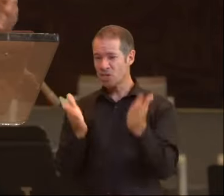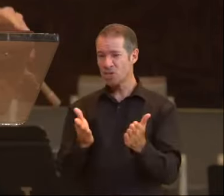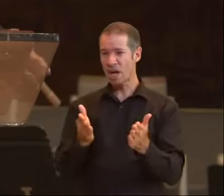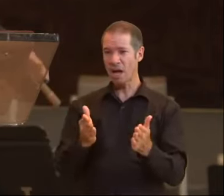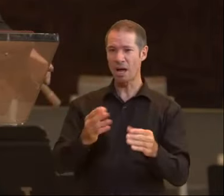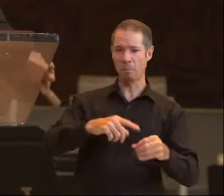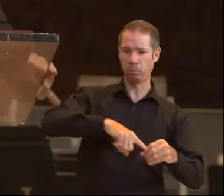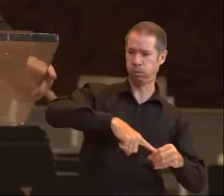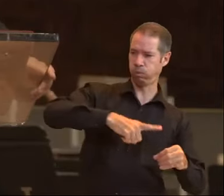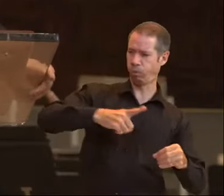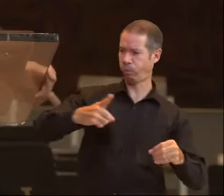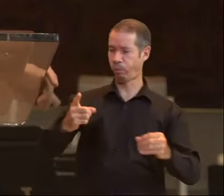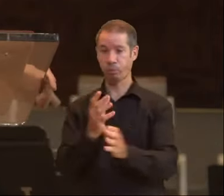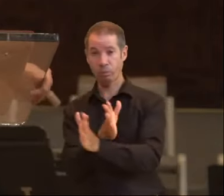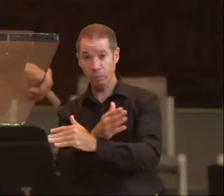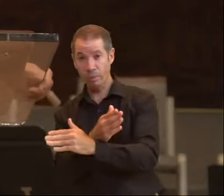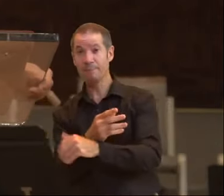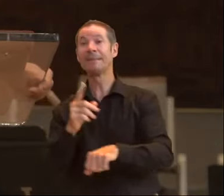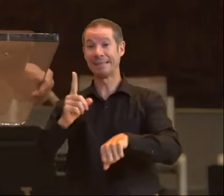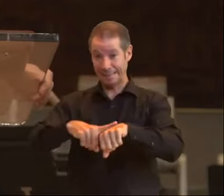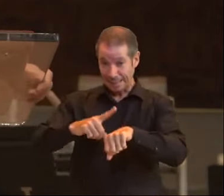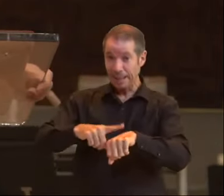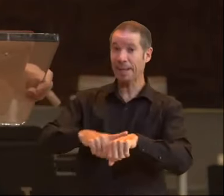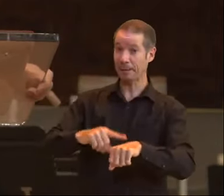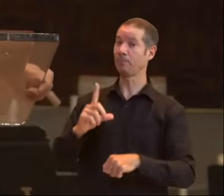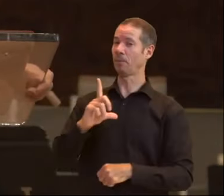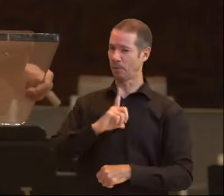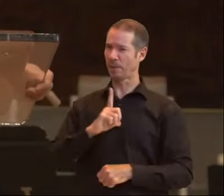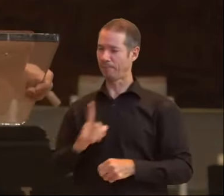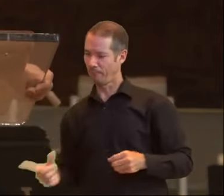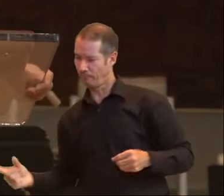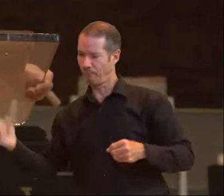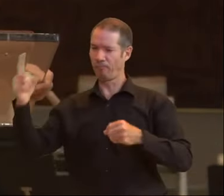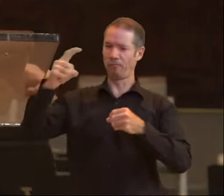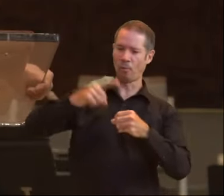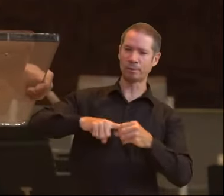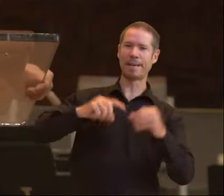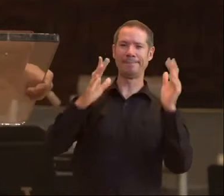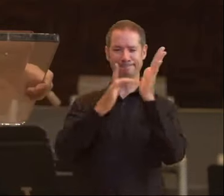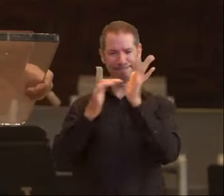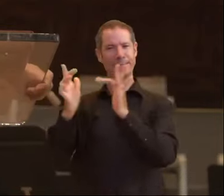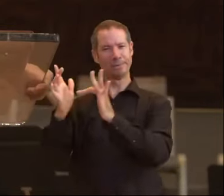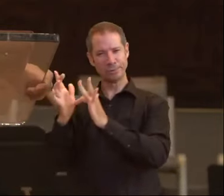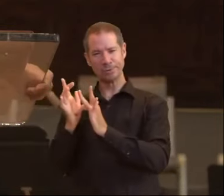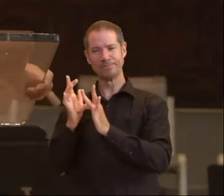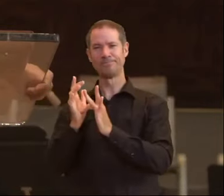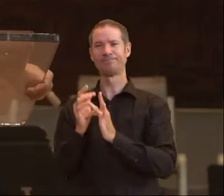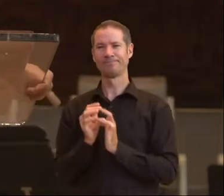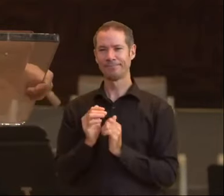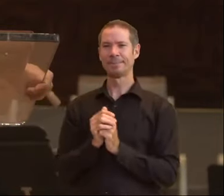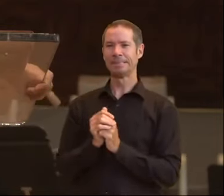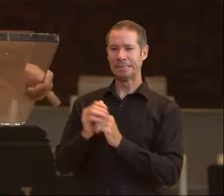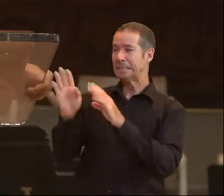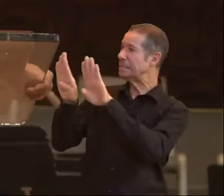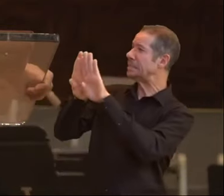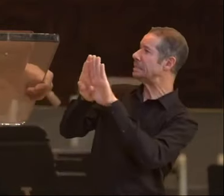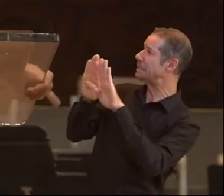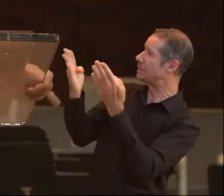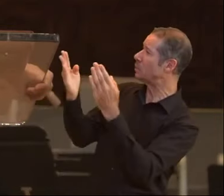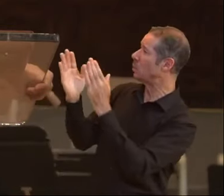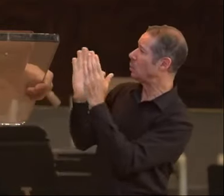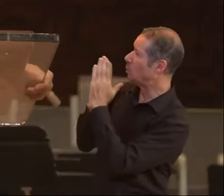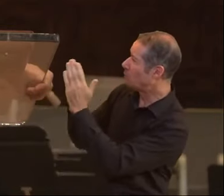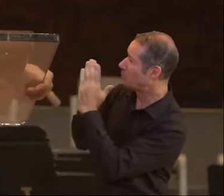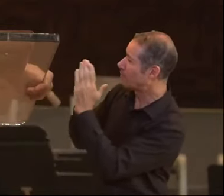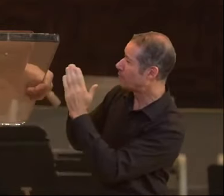saiu, é tempo de voltar à porta e dizer: abre, Senhor, que